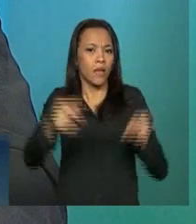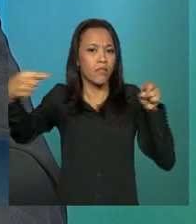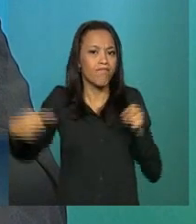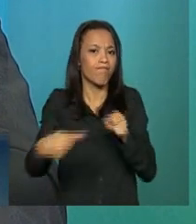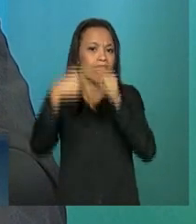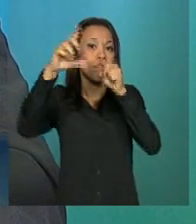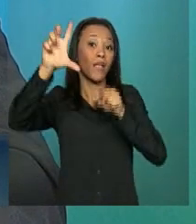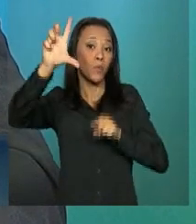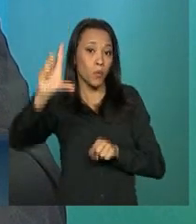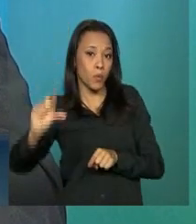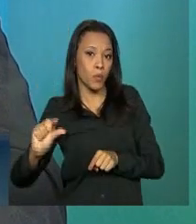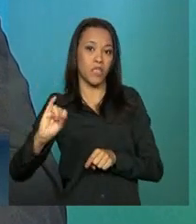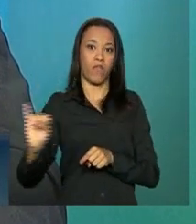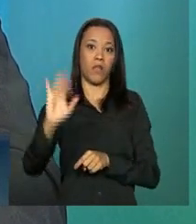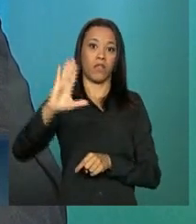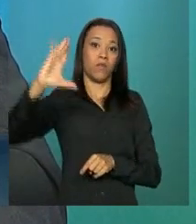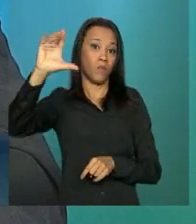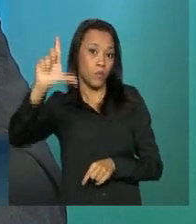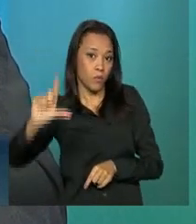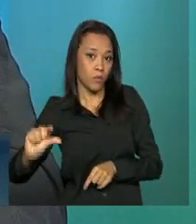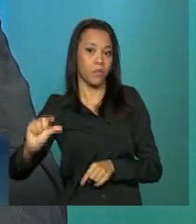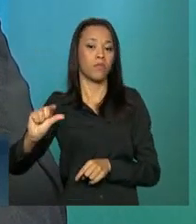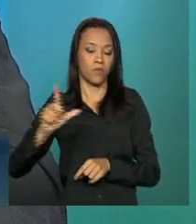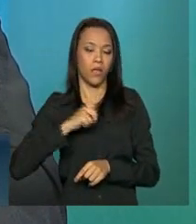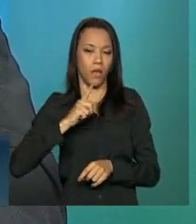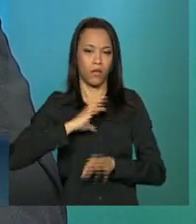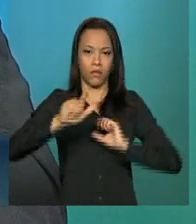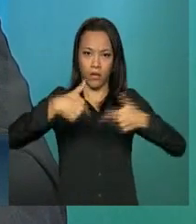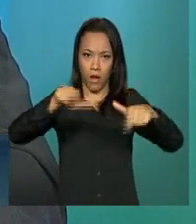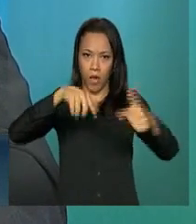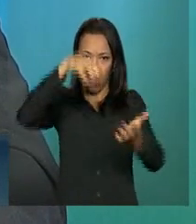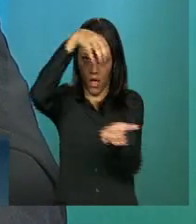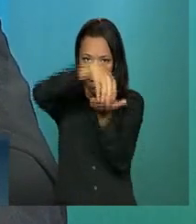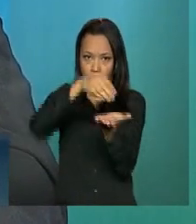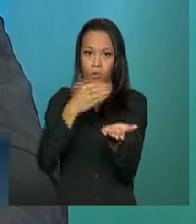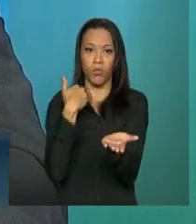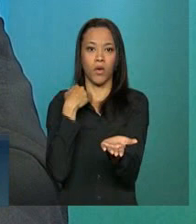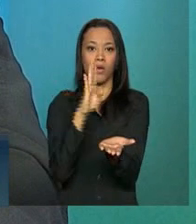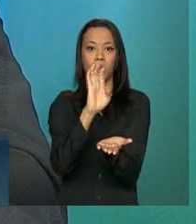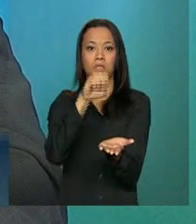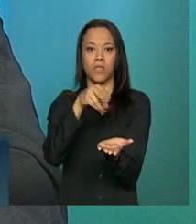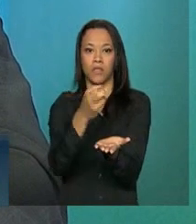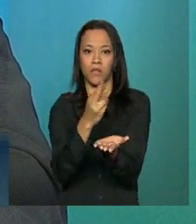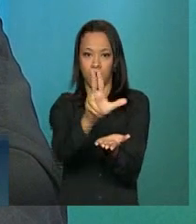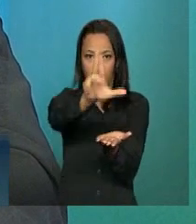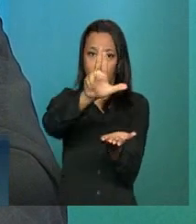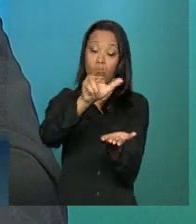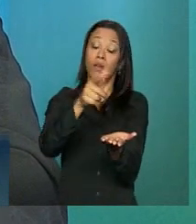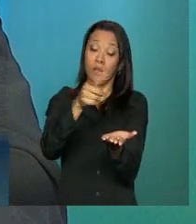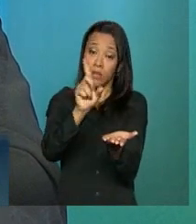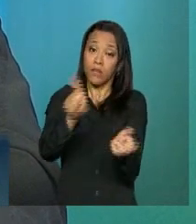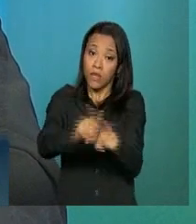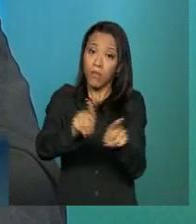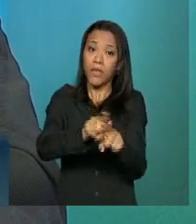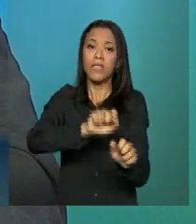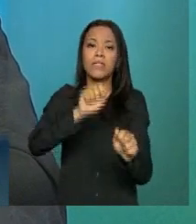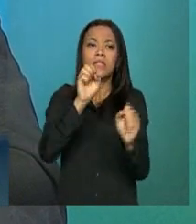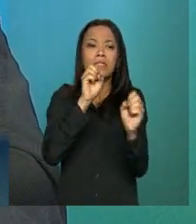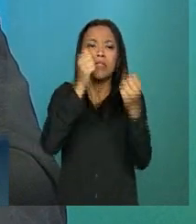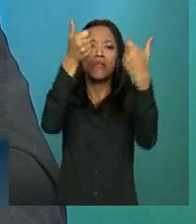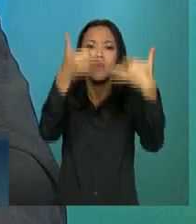sido absolutamente, vamos dizer assim, completo em suas explicações, o que nos